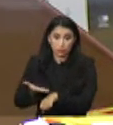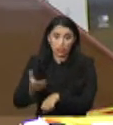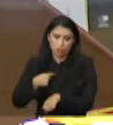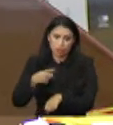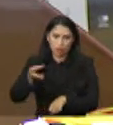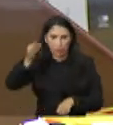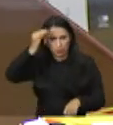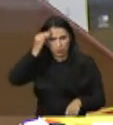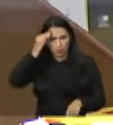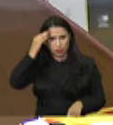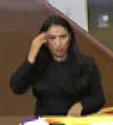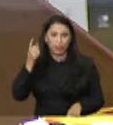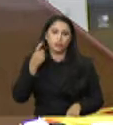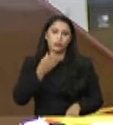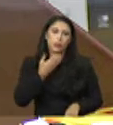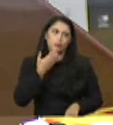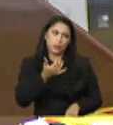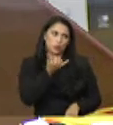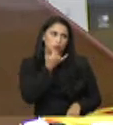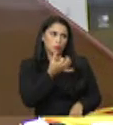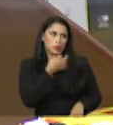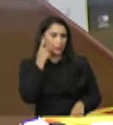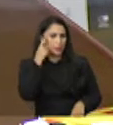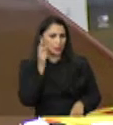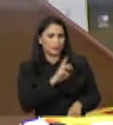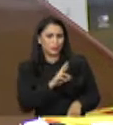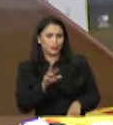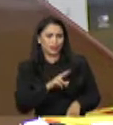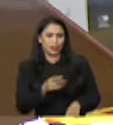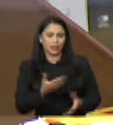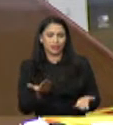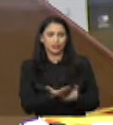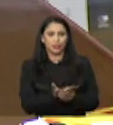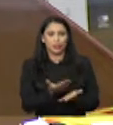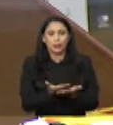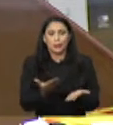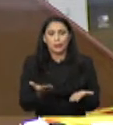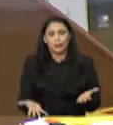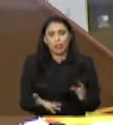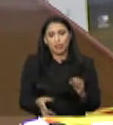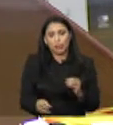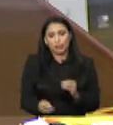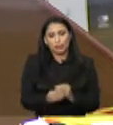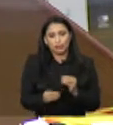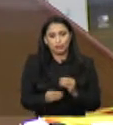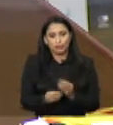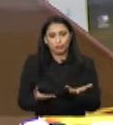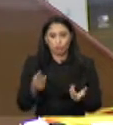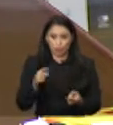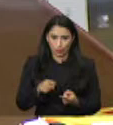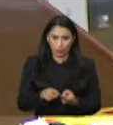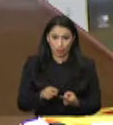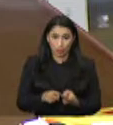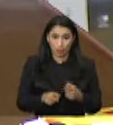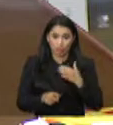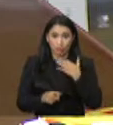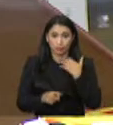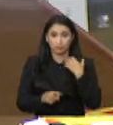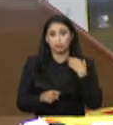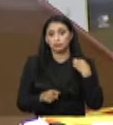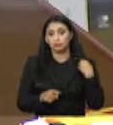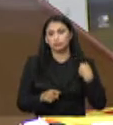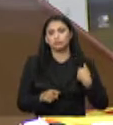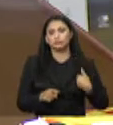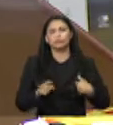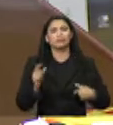com todas as velhas o que pensam de modo diverso é de Rigor a extinção das ações por perda superveniente de objeto é até